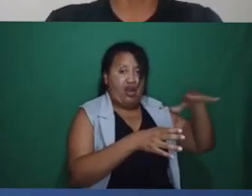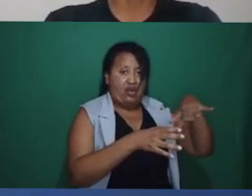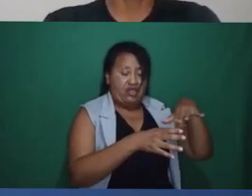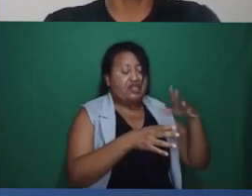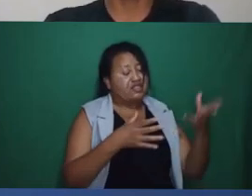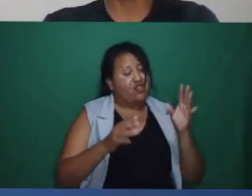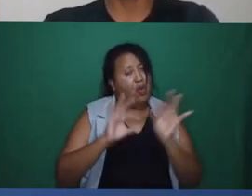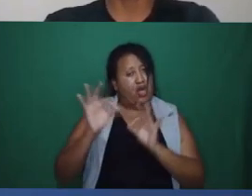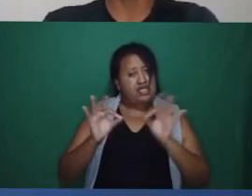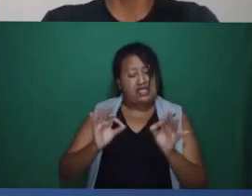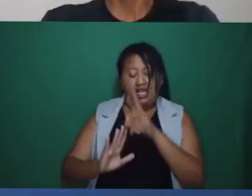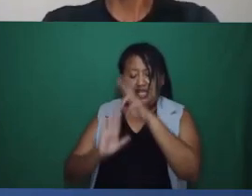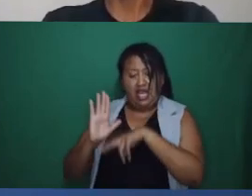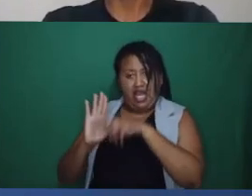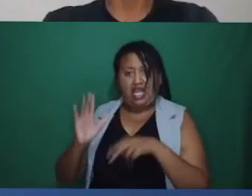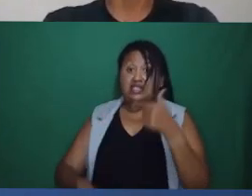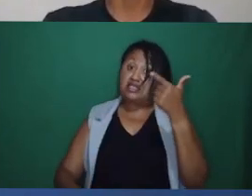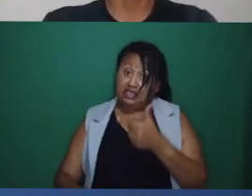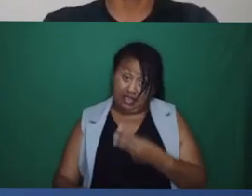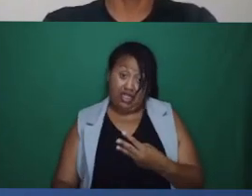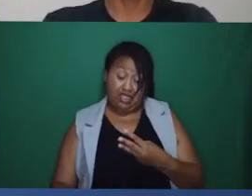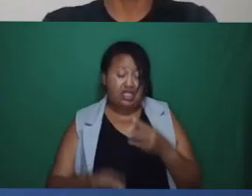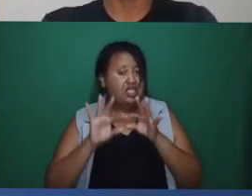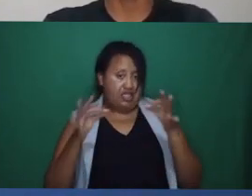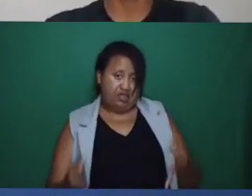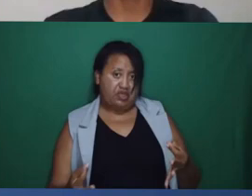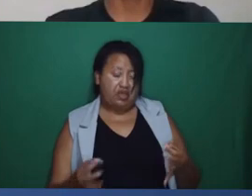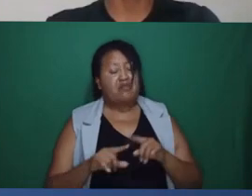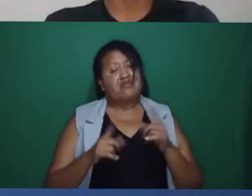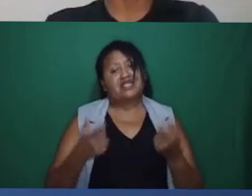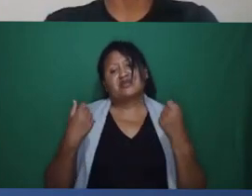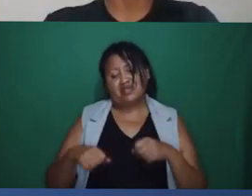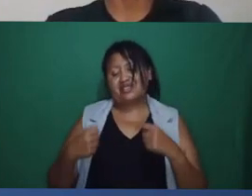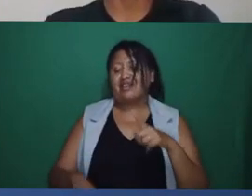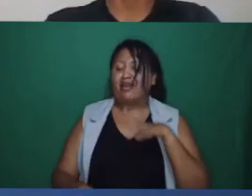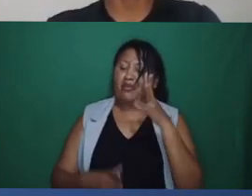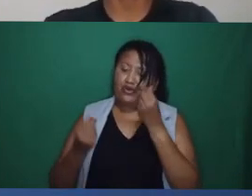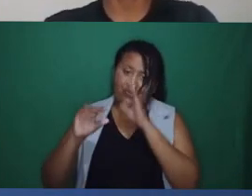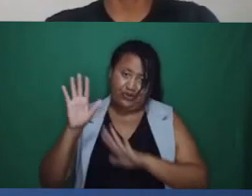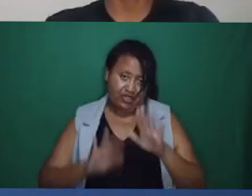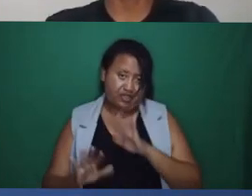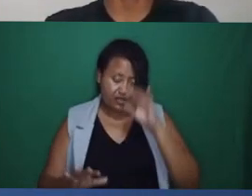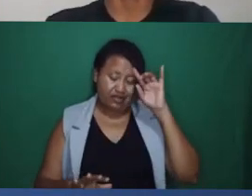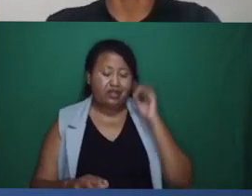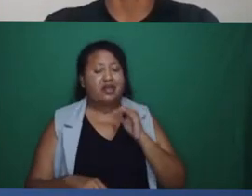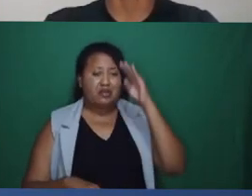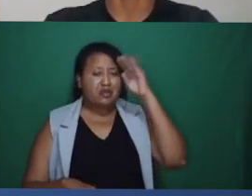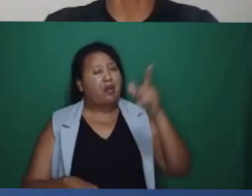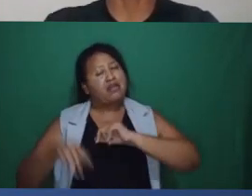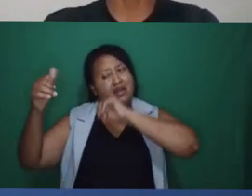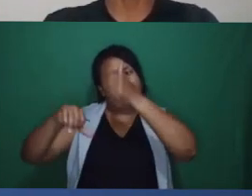montar essa regra de três que é uma regra de três simples mas que a gente precisa ter muito cuidado principalmente na análise